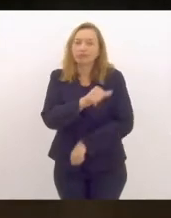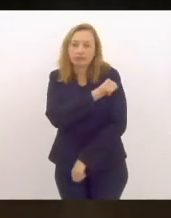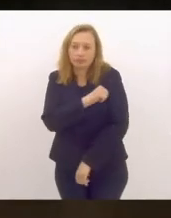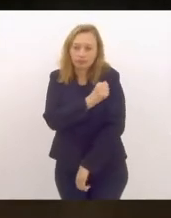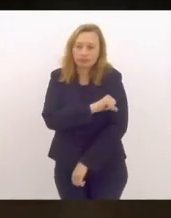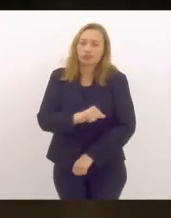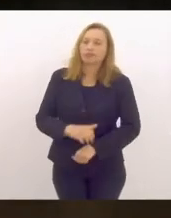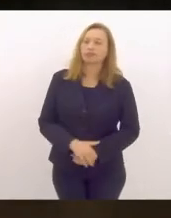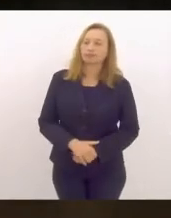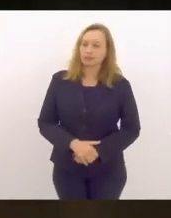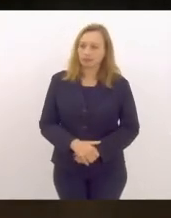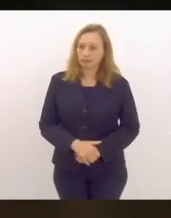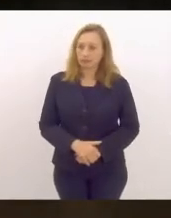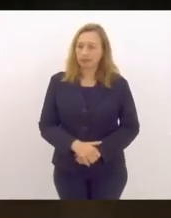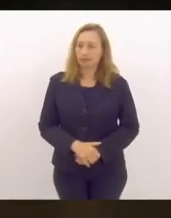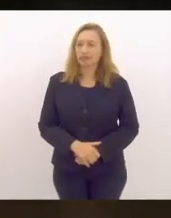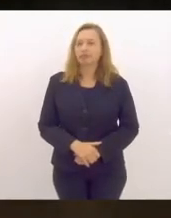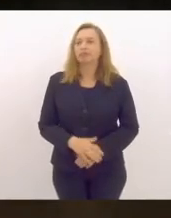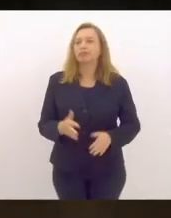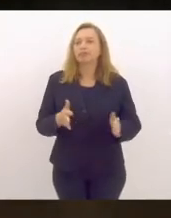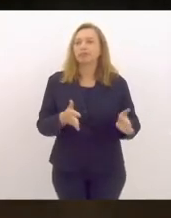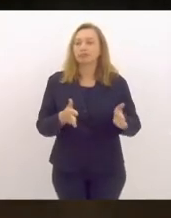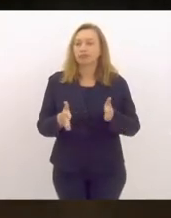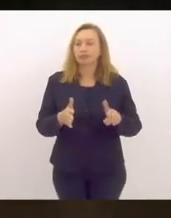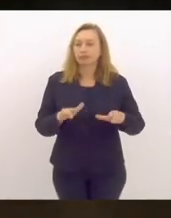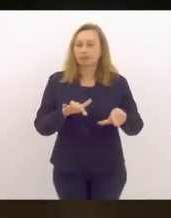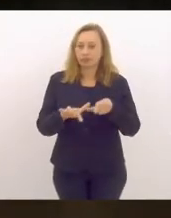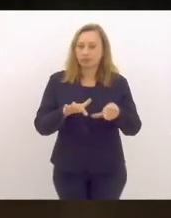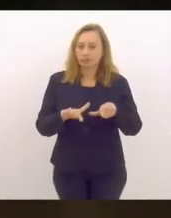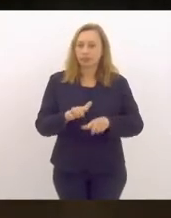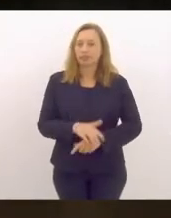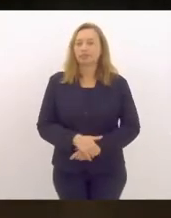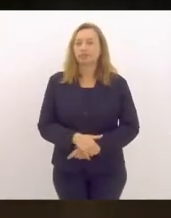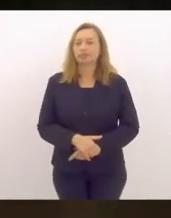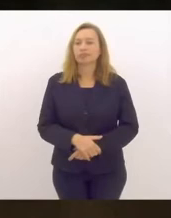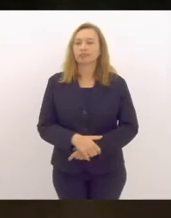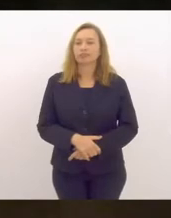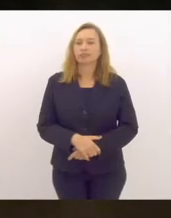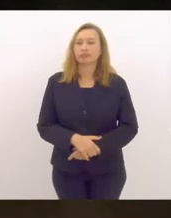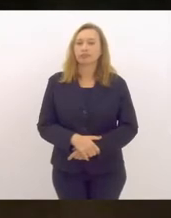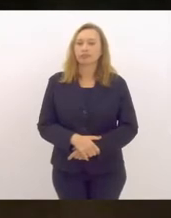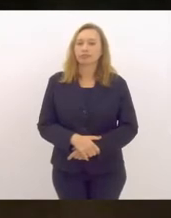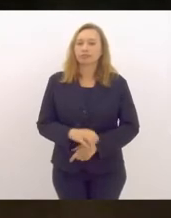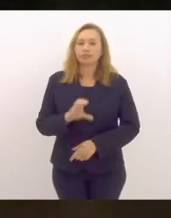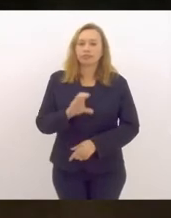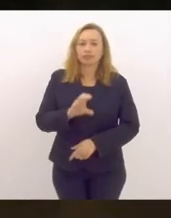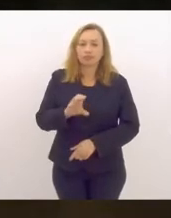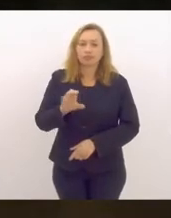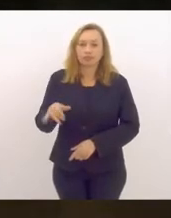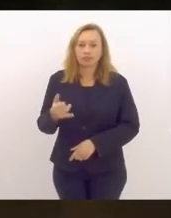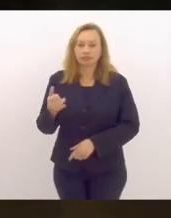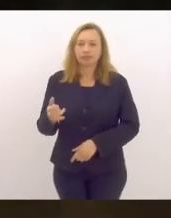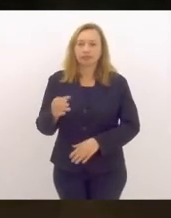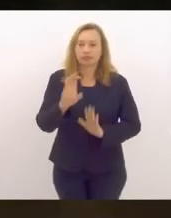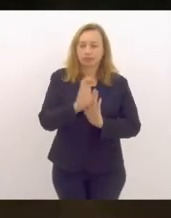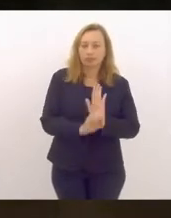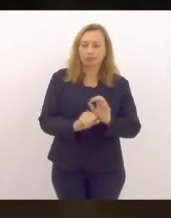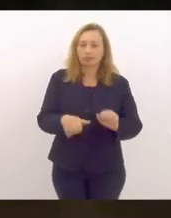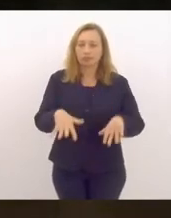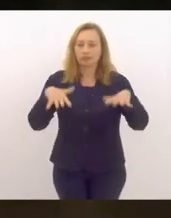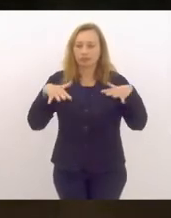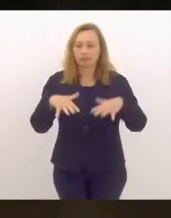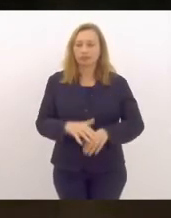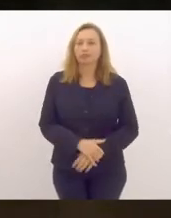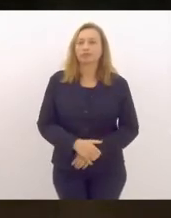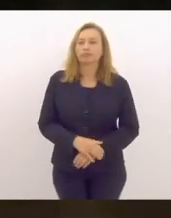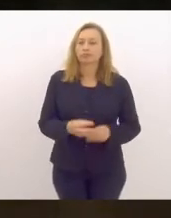auxiliares de enfermagem durante a jornada de trabalho. Parecer da CCJ, as emendas de plenário,